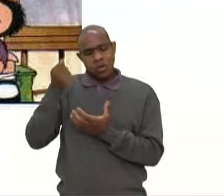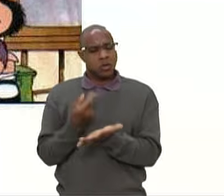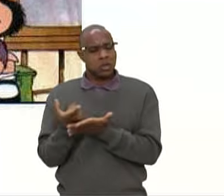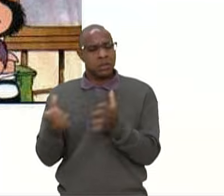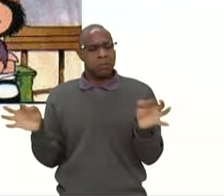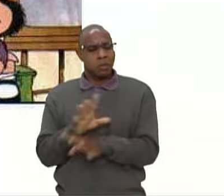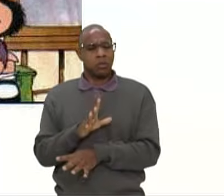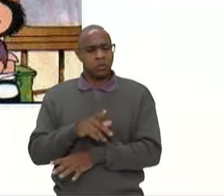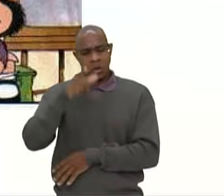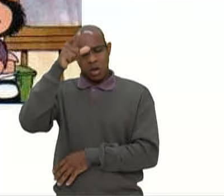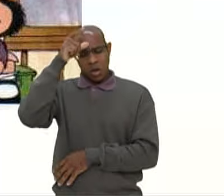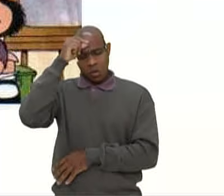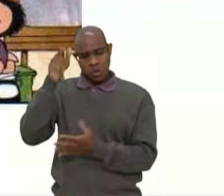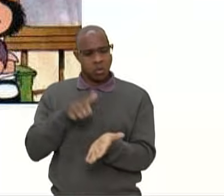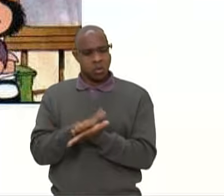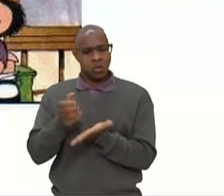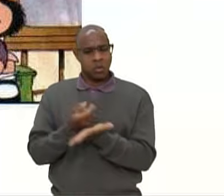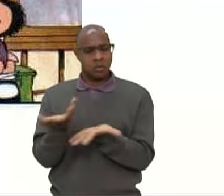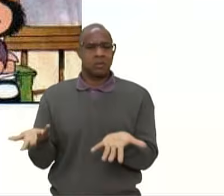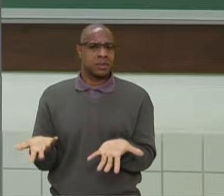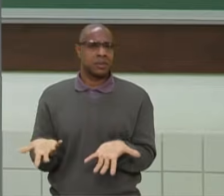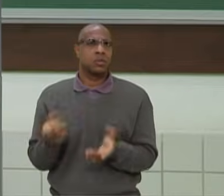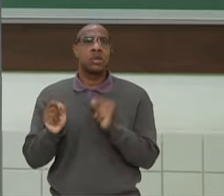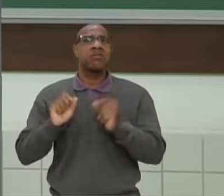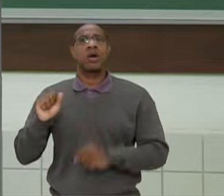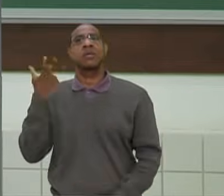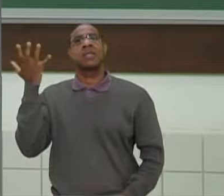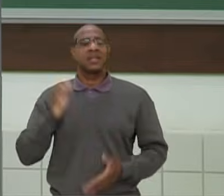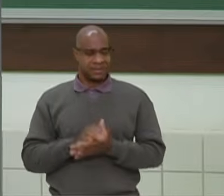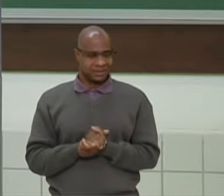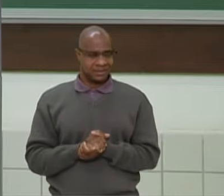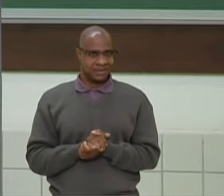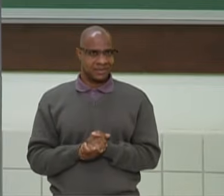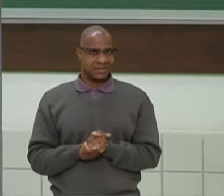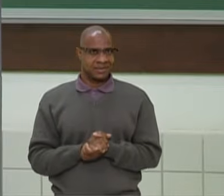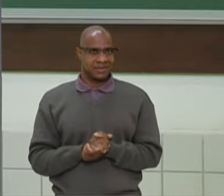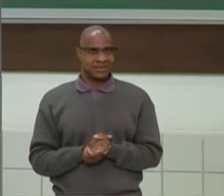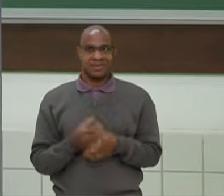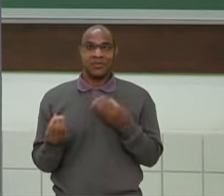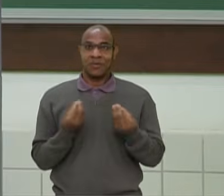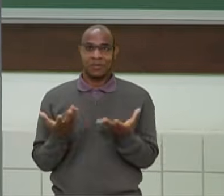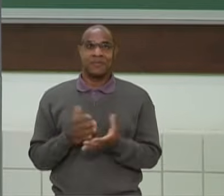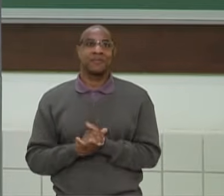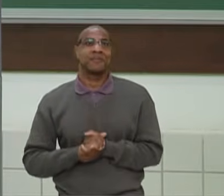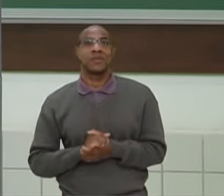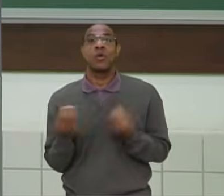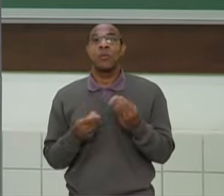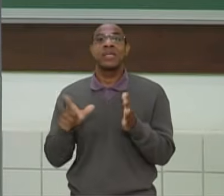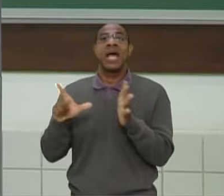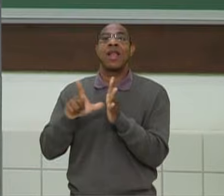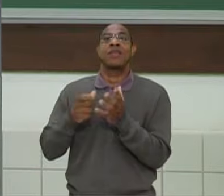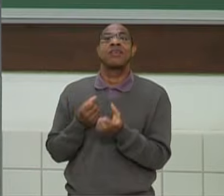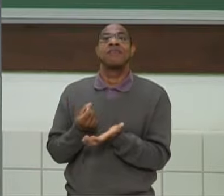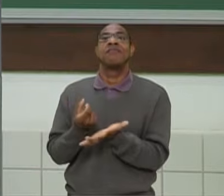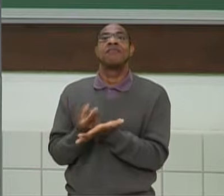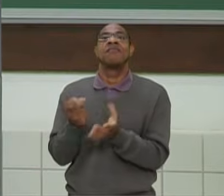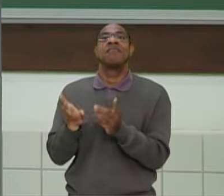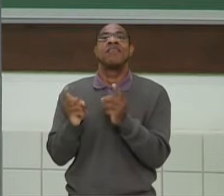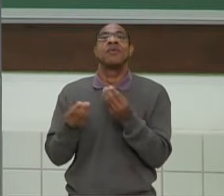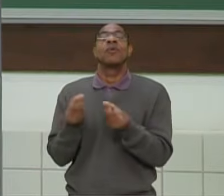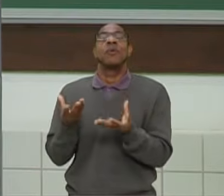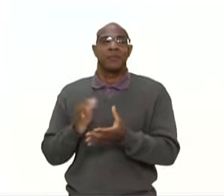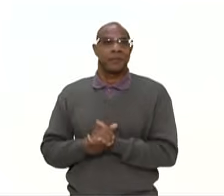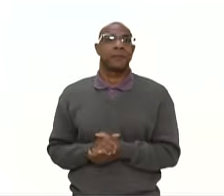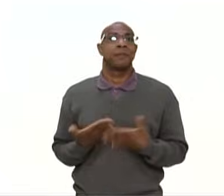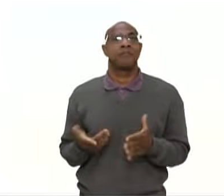vai acontecer, né? É o tempo todo essa lógica de vamos comprar, né? E vamos de quiz. A sociedade